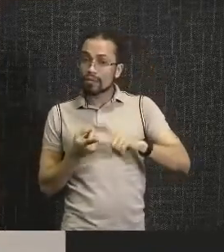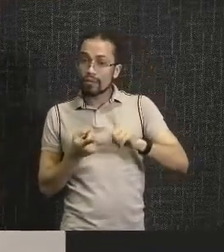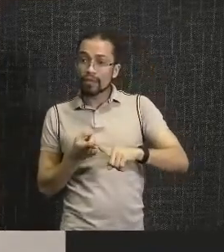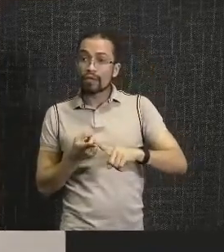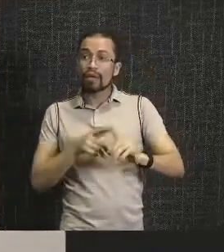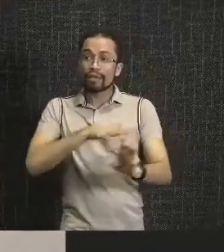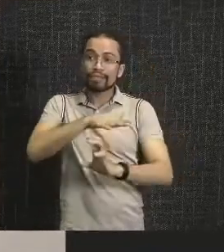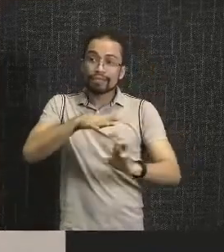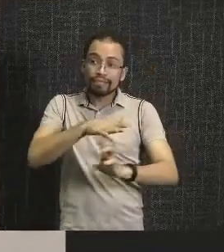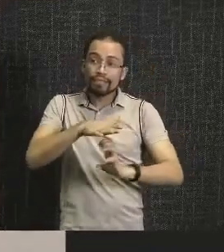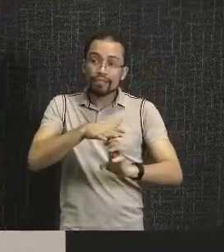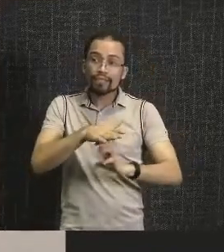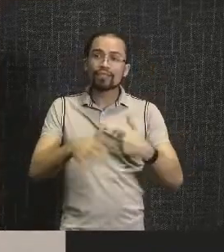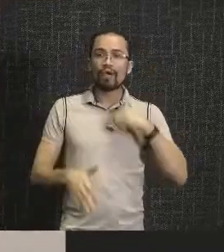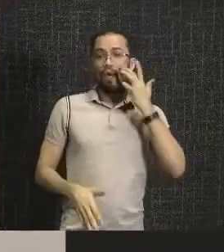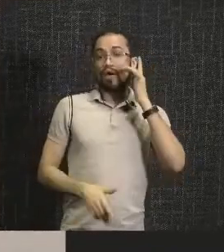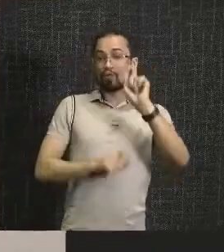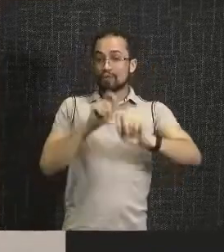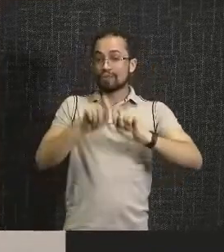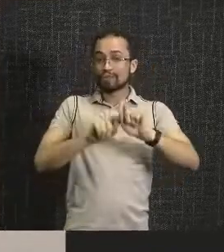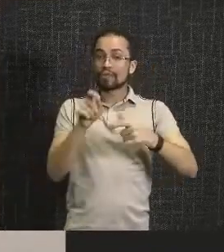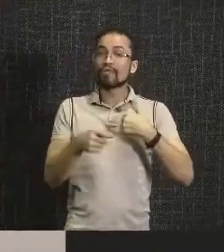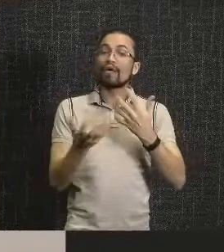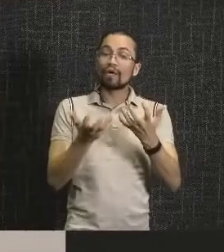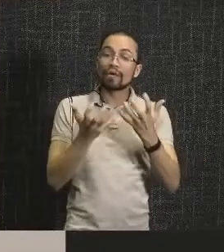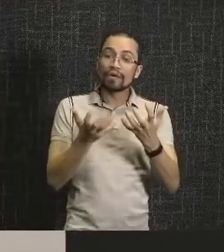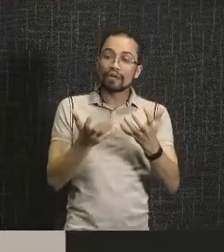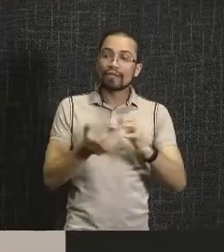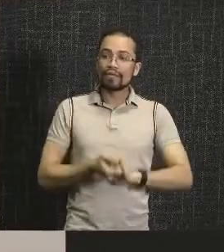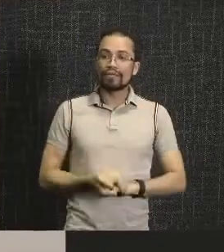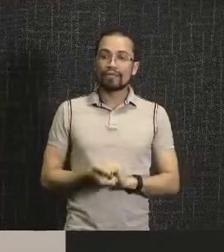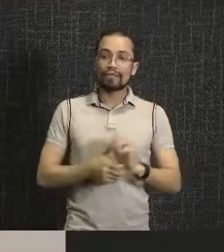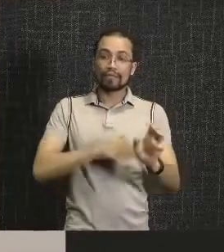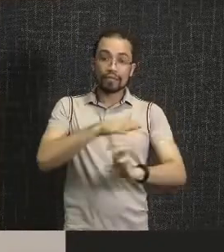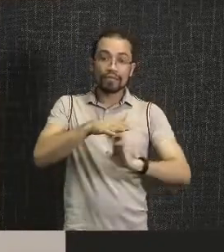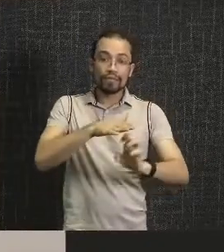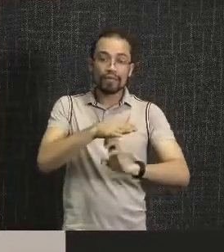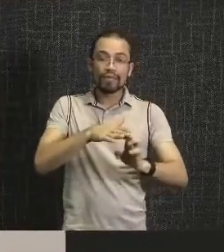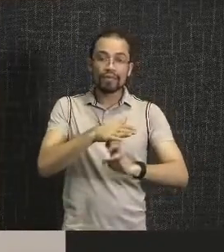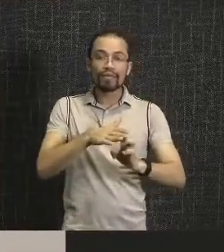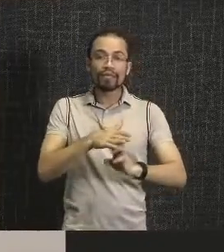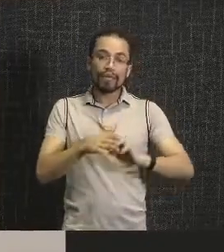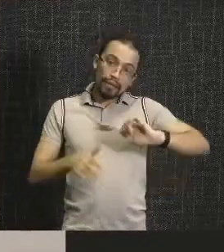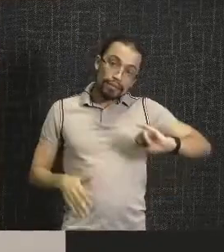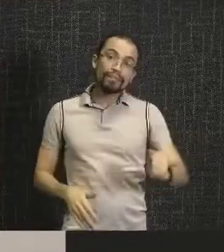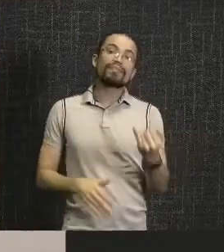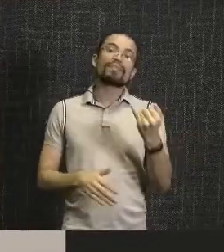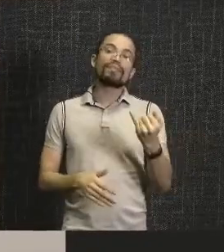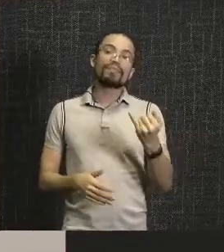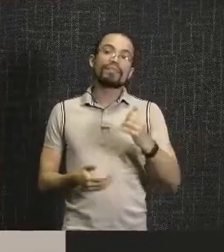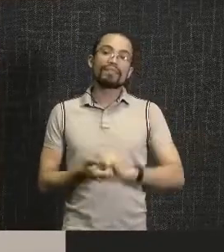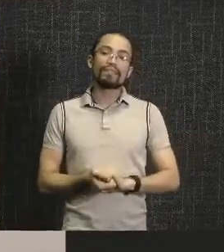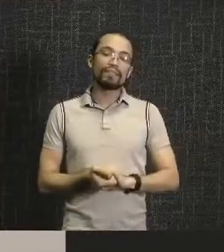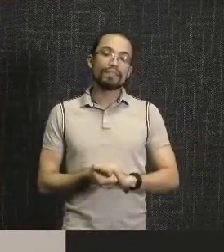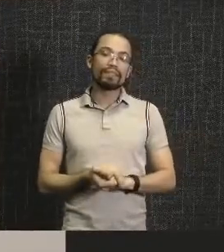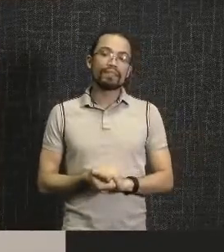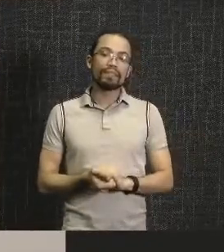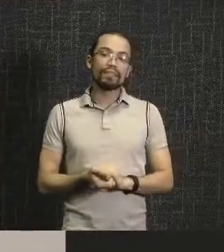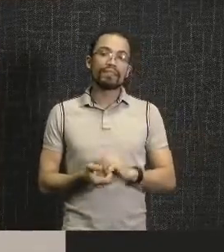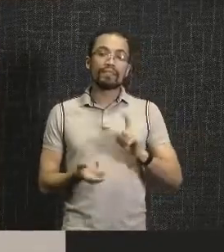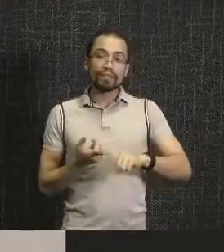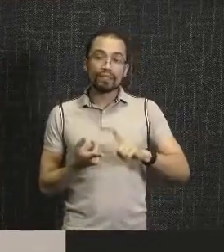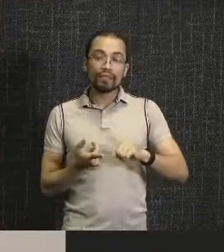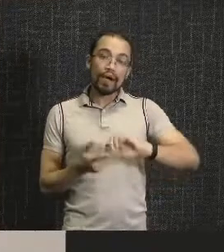que eu gostaria que muito que as empresas elas aproveitassem essa oportunidade. A gente sabe